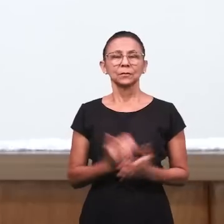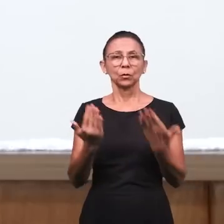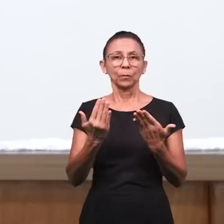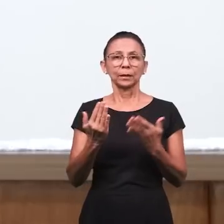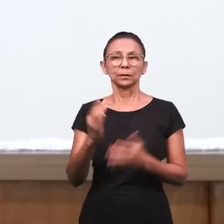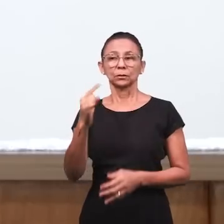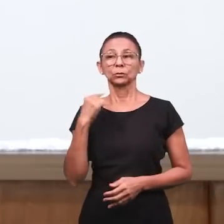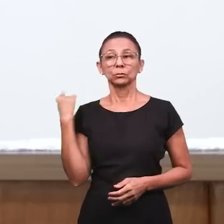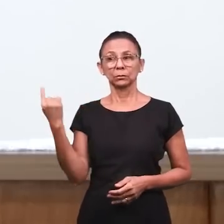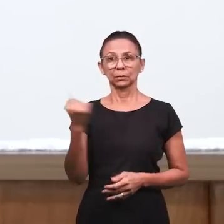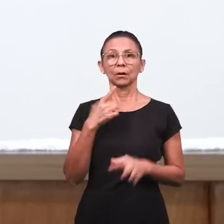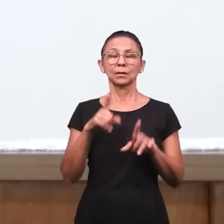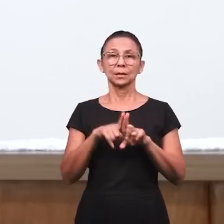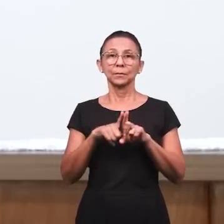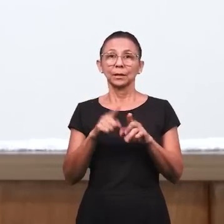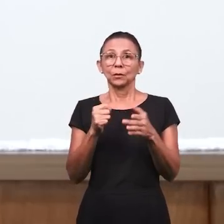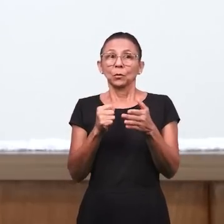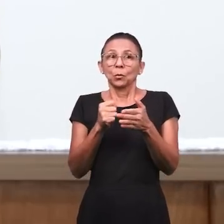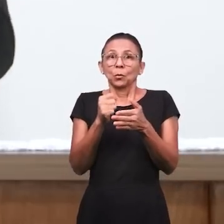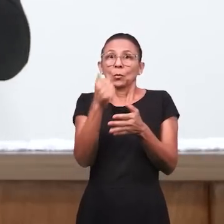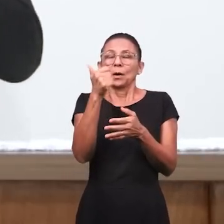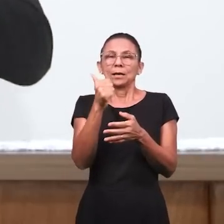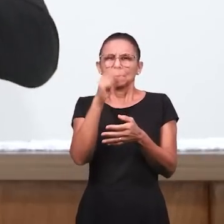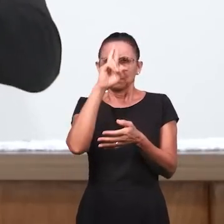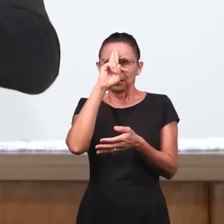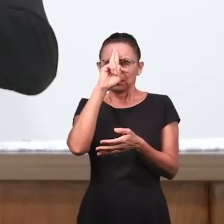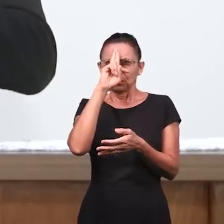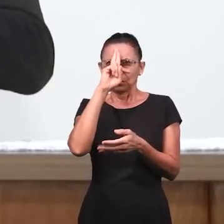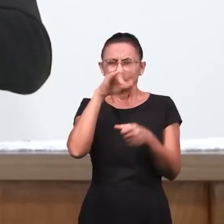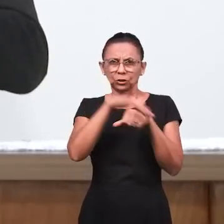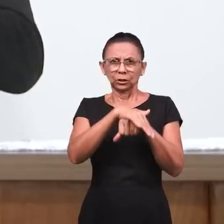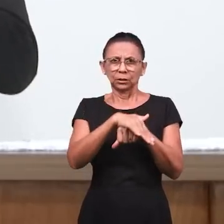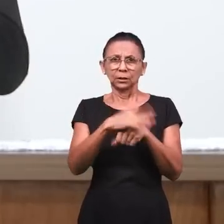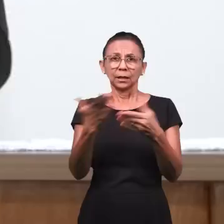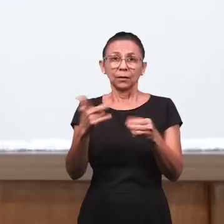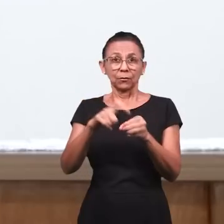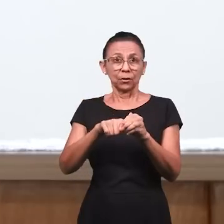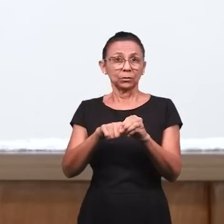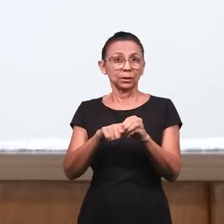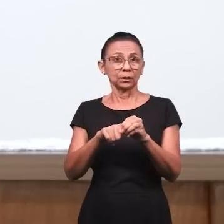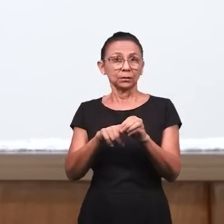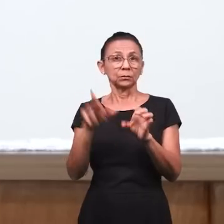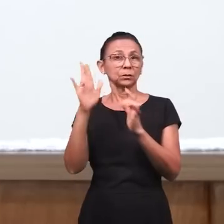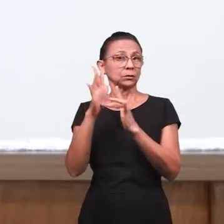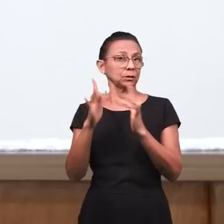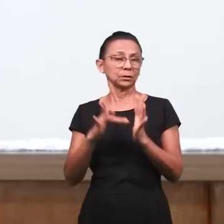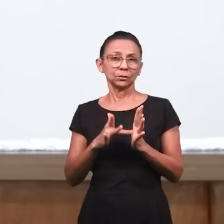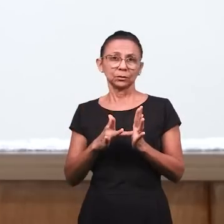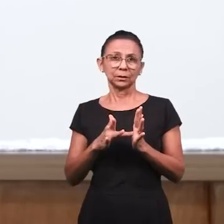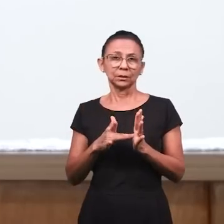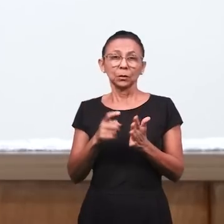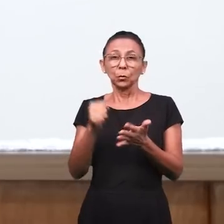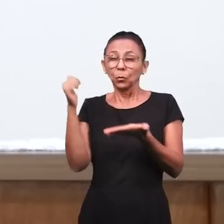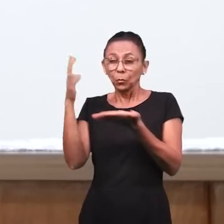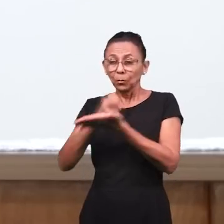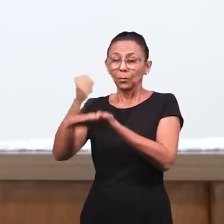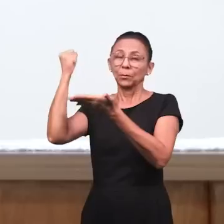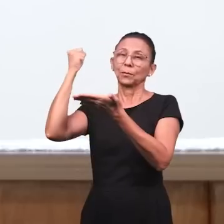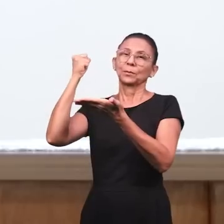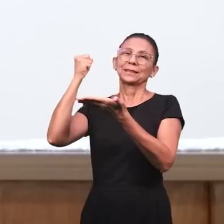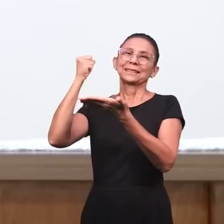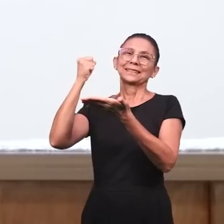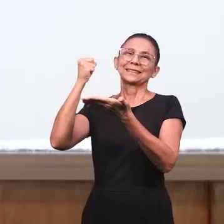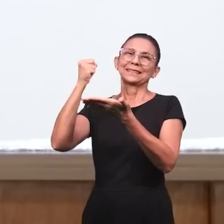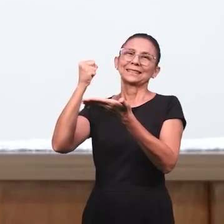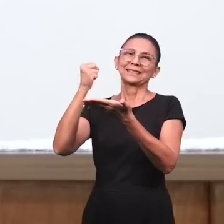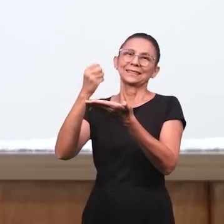perto da meia-noite. Jesus, então, e dentro da linha profética, quando é perto da meia-noite, é o